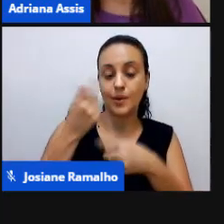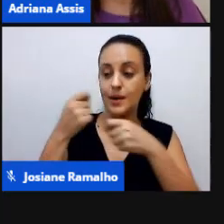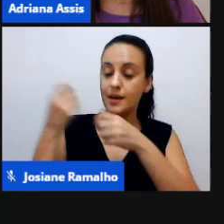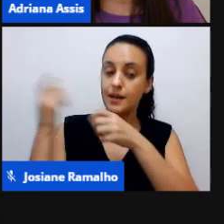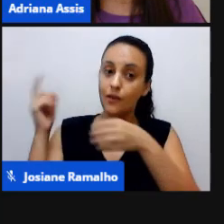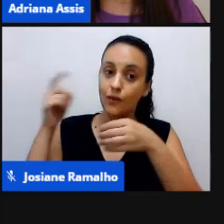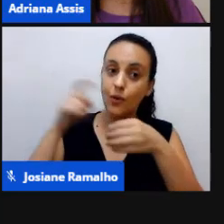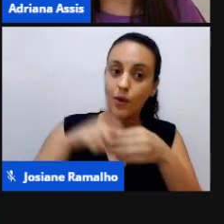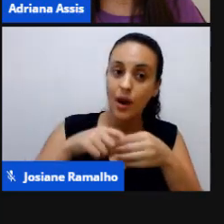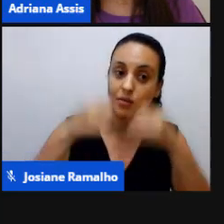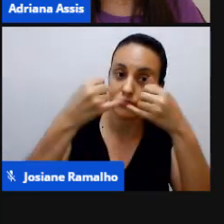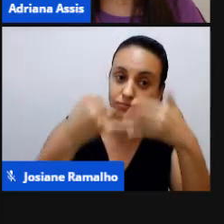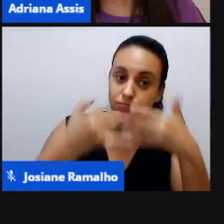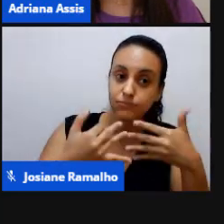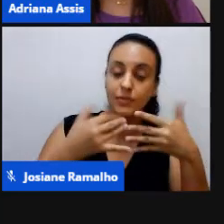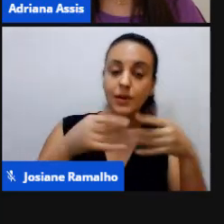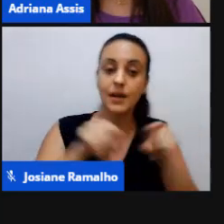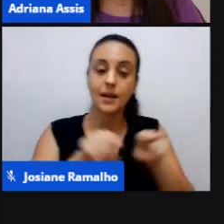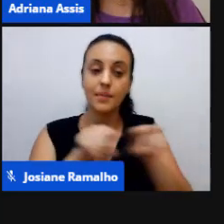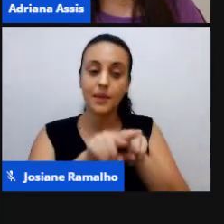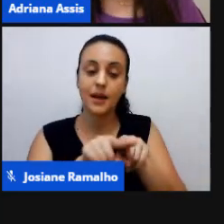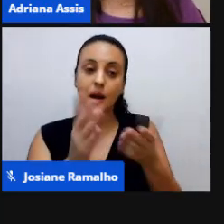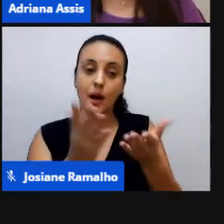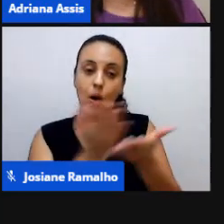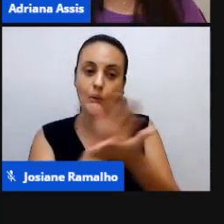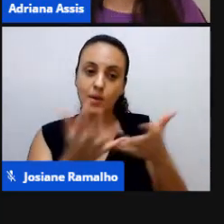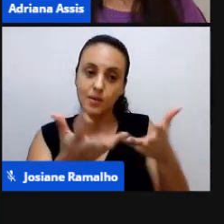algumas habilidades indicadas do ano vigente.